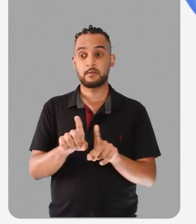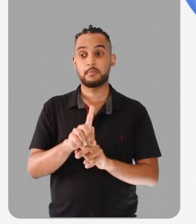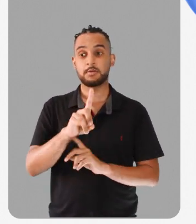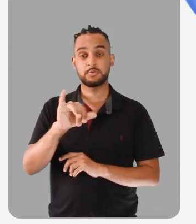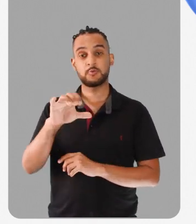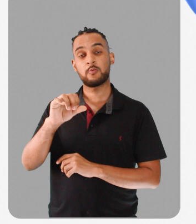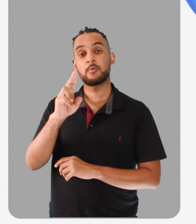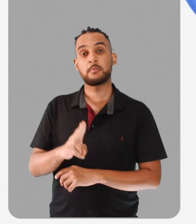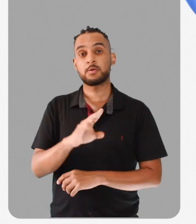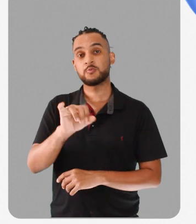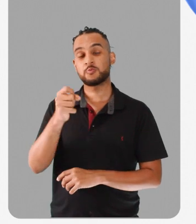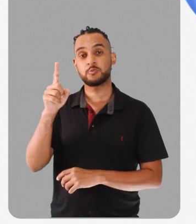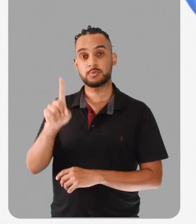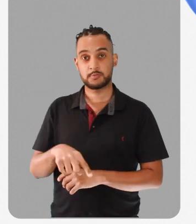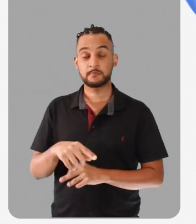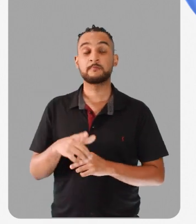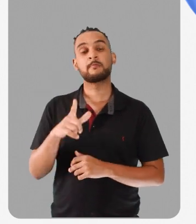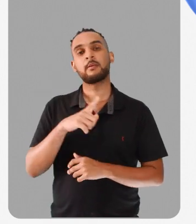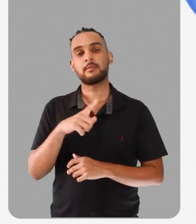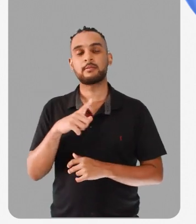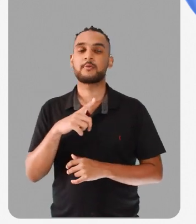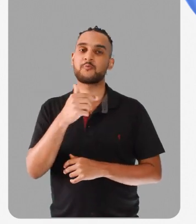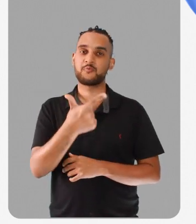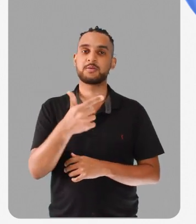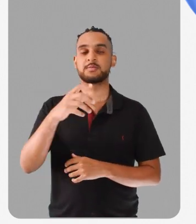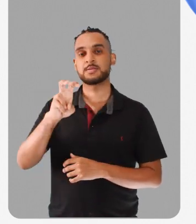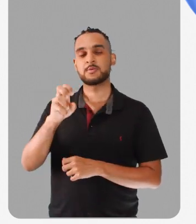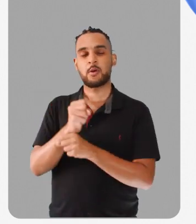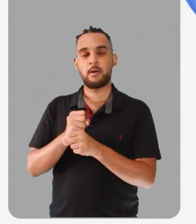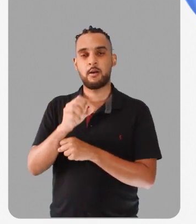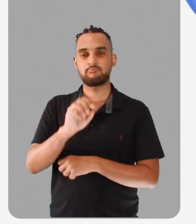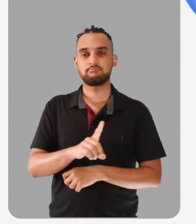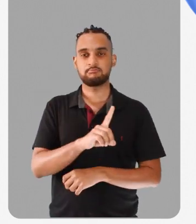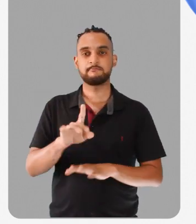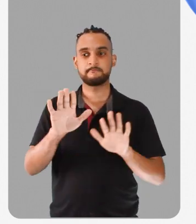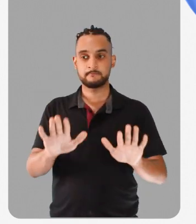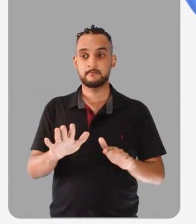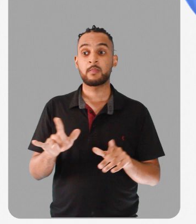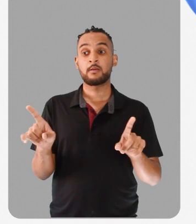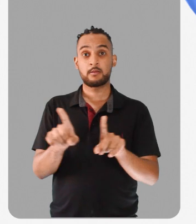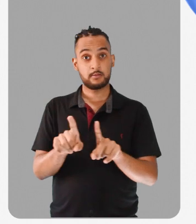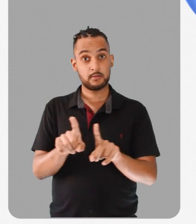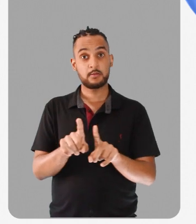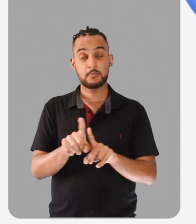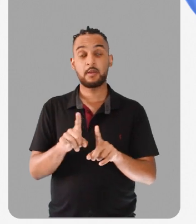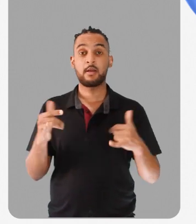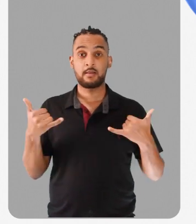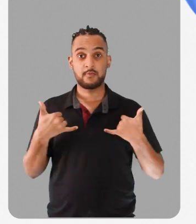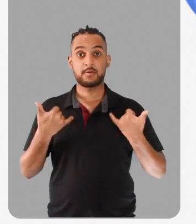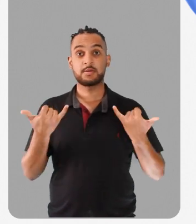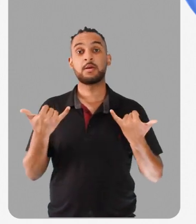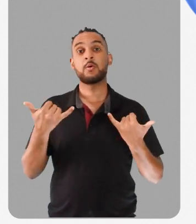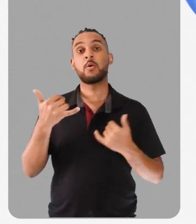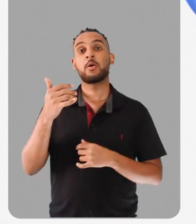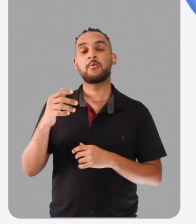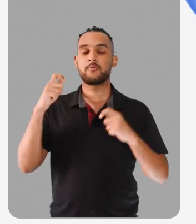sacerdotal. Ainda no dia 9, Padre José Rodrigues da Silva celebra 25 anos de ordenação. Também completam